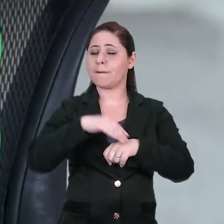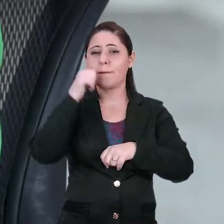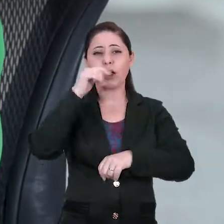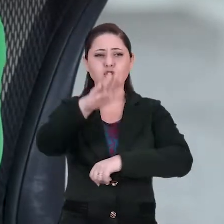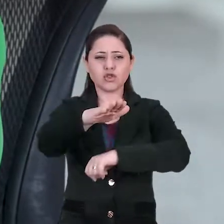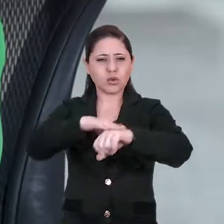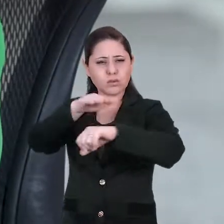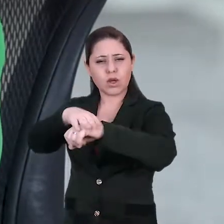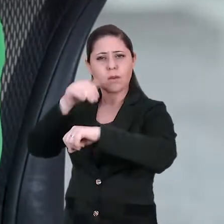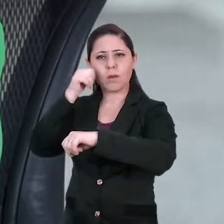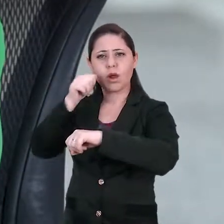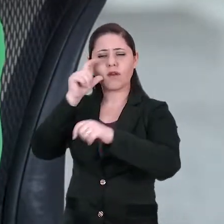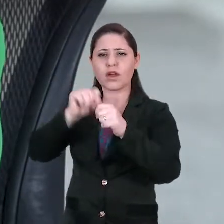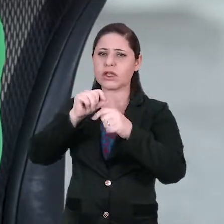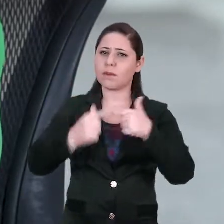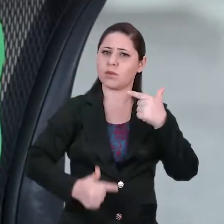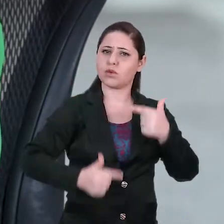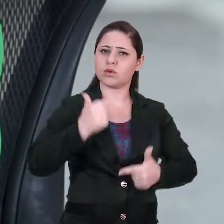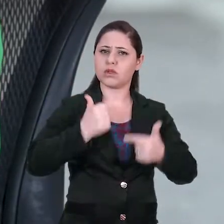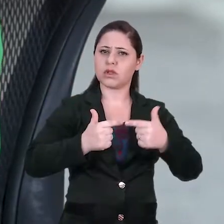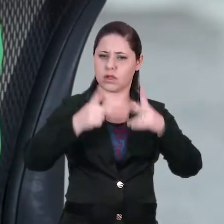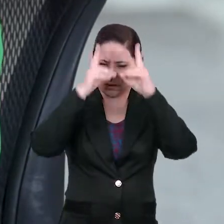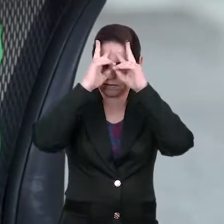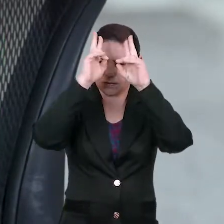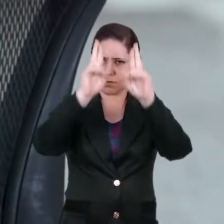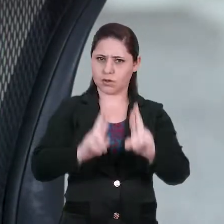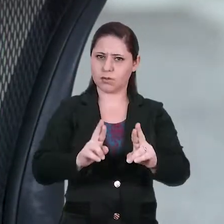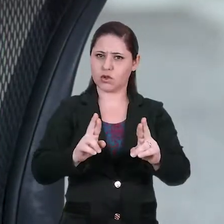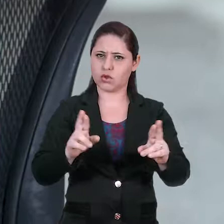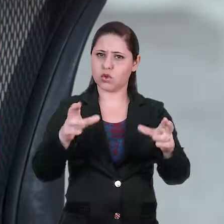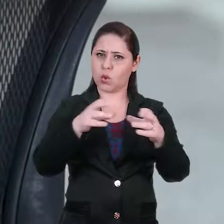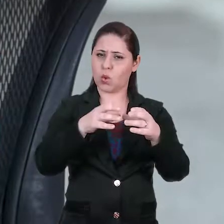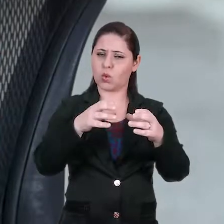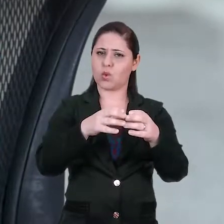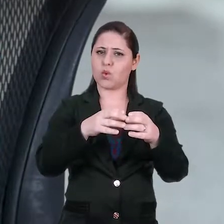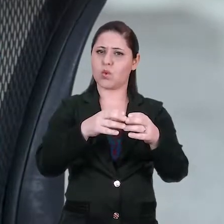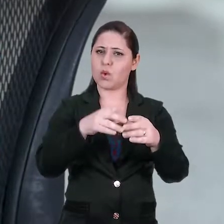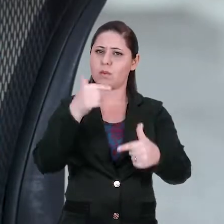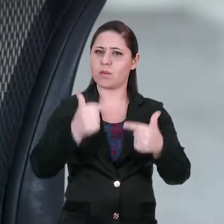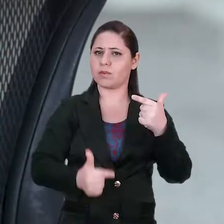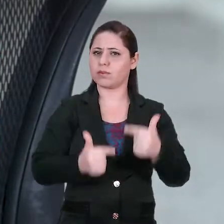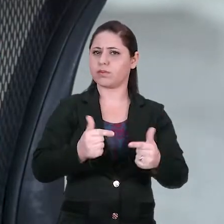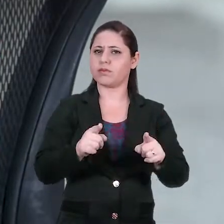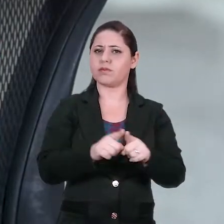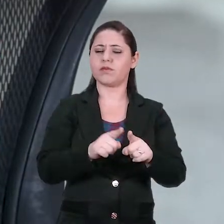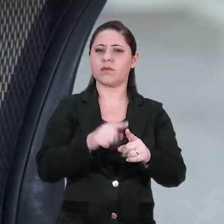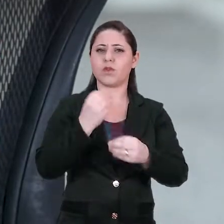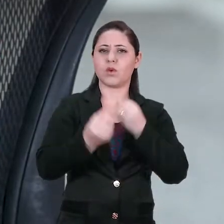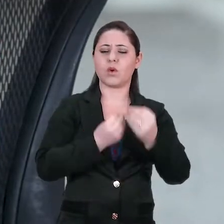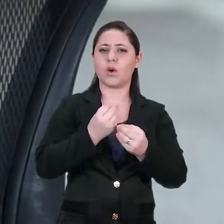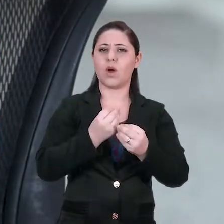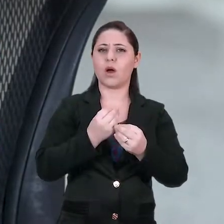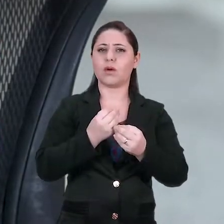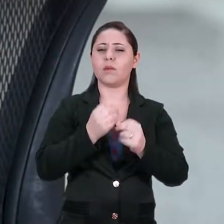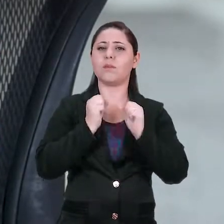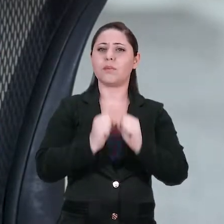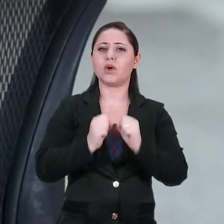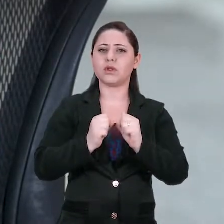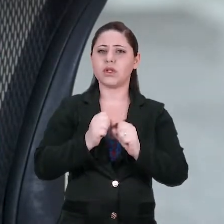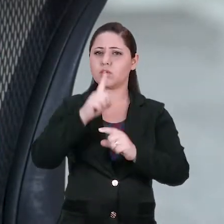política, fazer com que as mulheres fossem respeitadas na área política e colocar as nossas